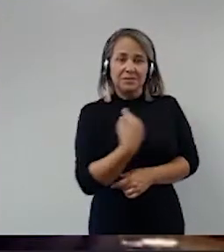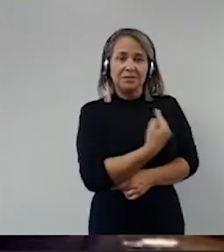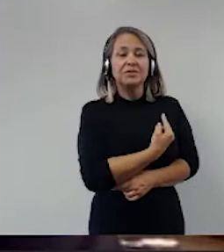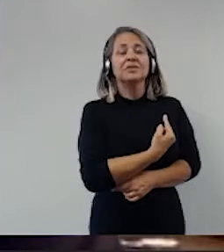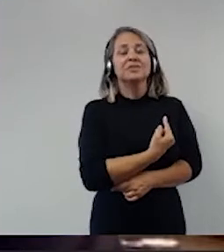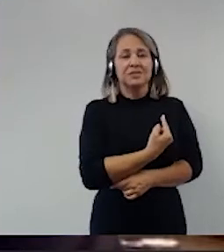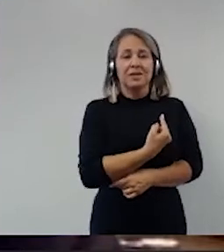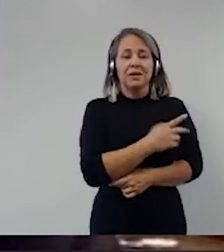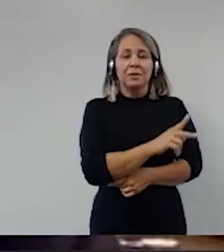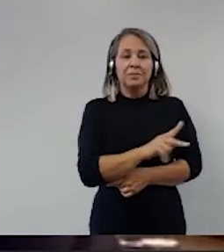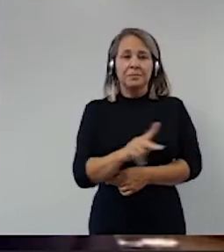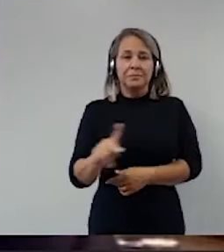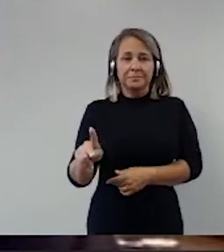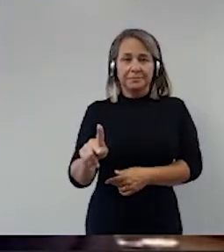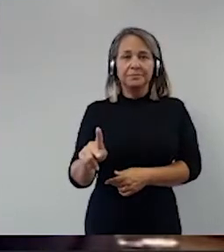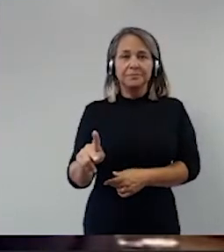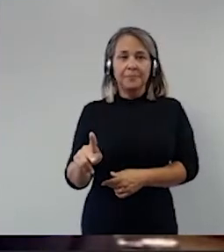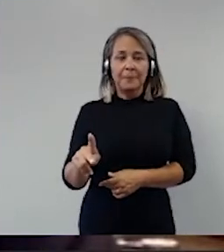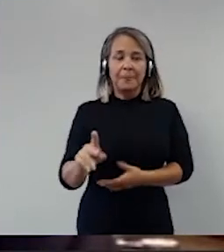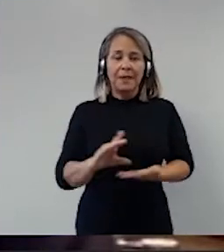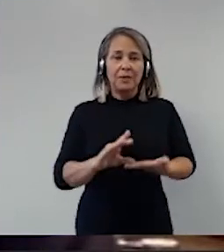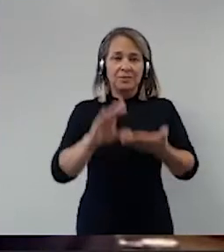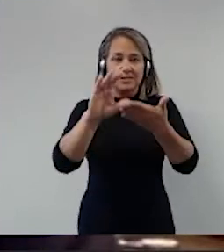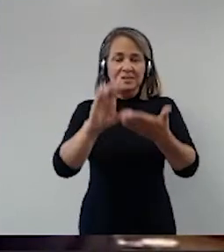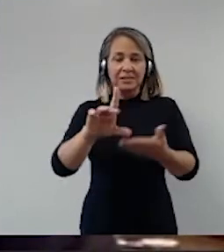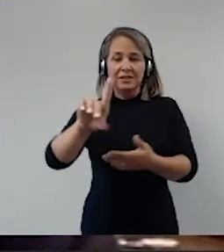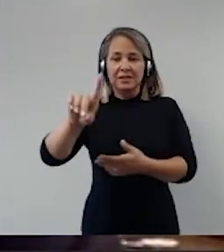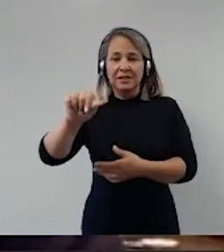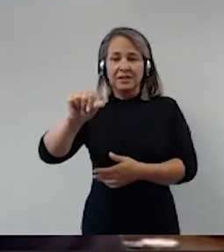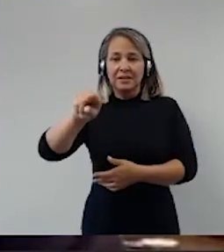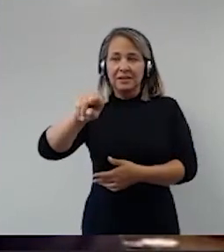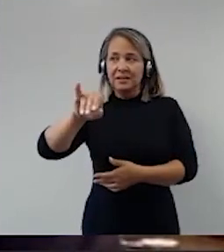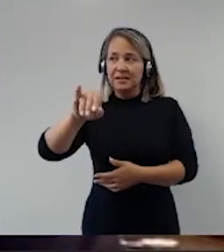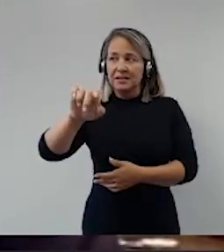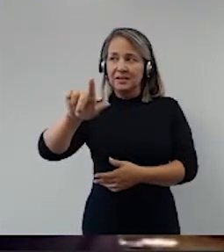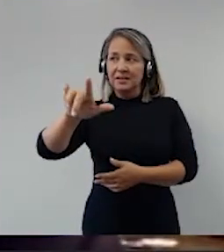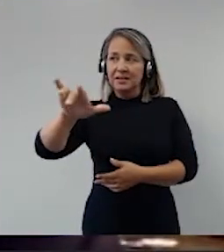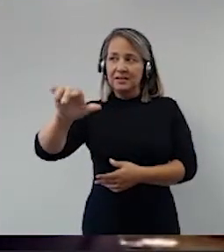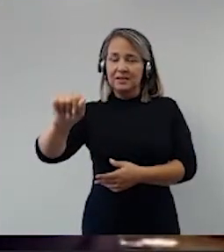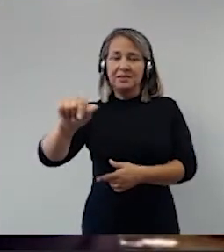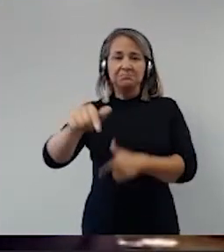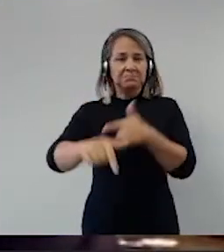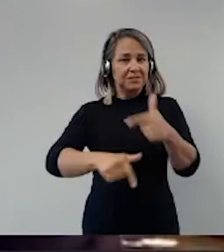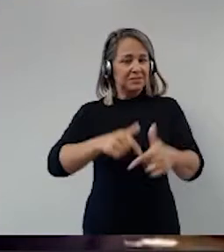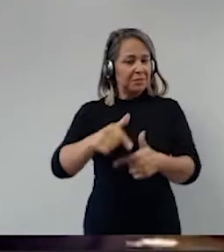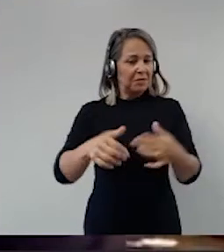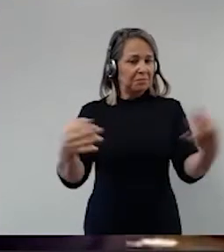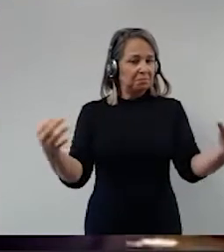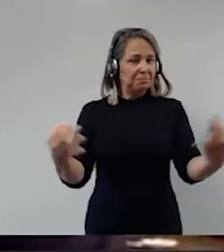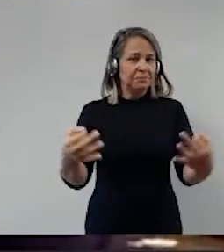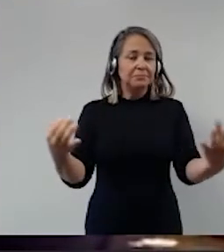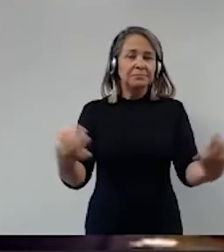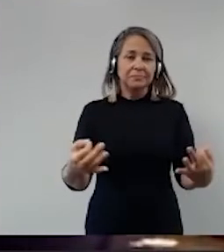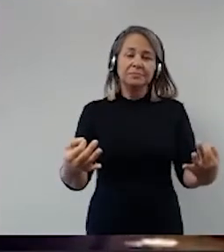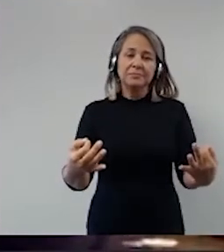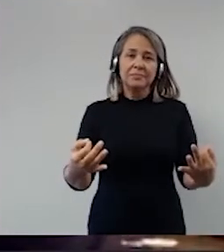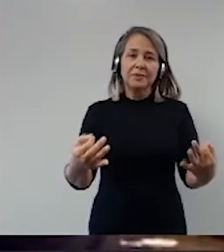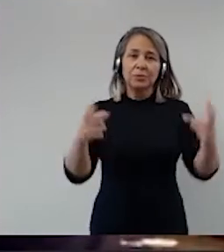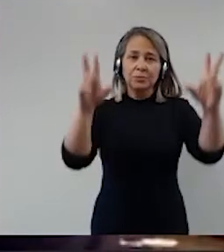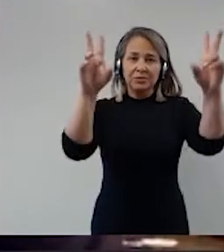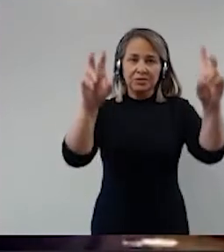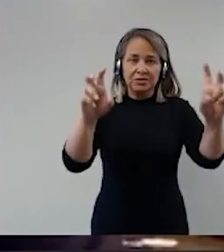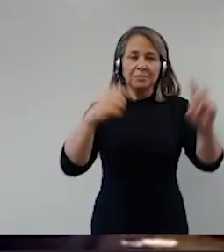grande presidente, a conselheira Daniela Teixeira, que nos conduz brilhantemente nos temas de